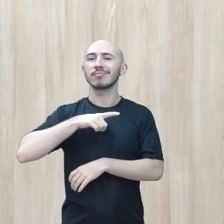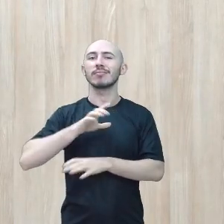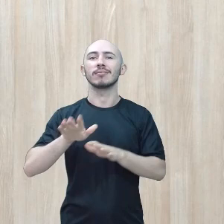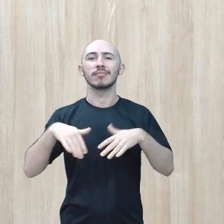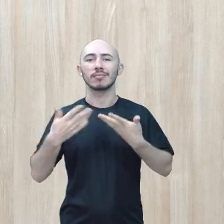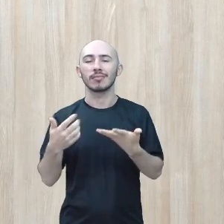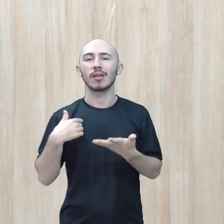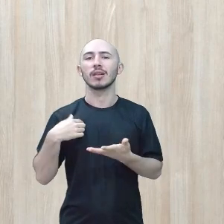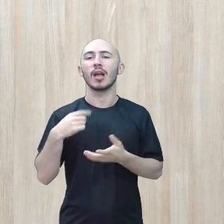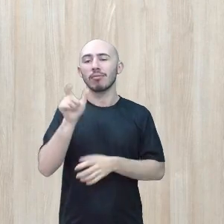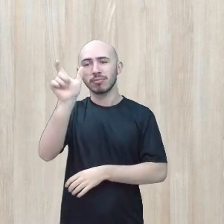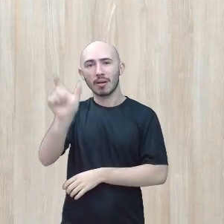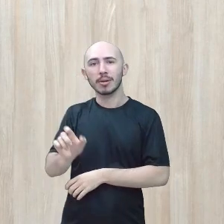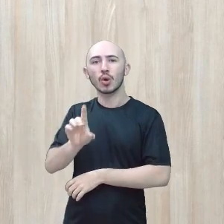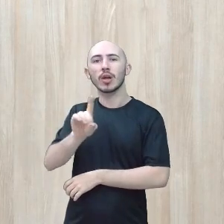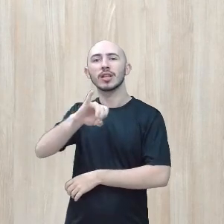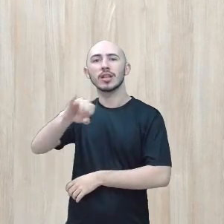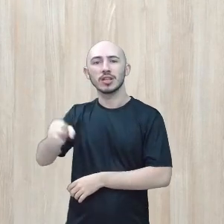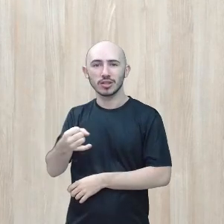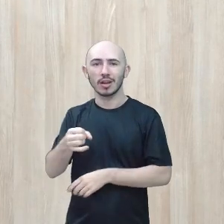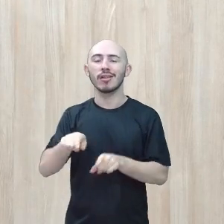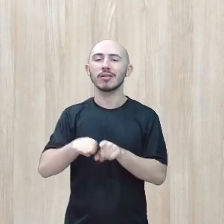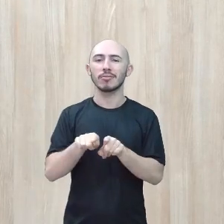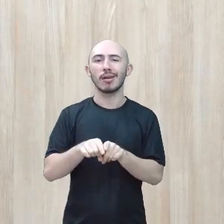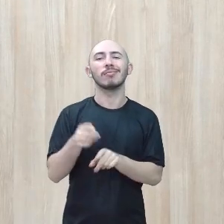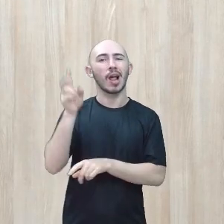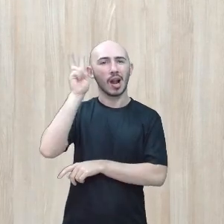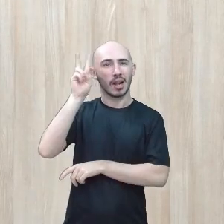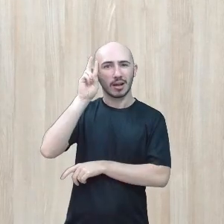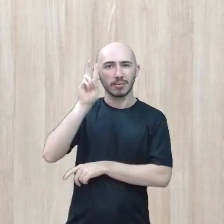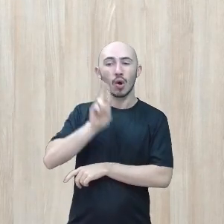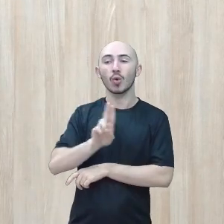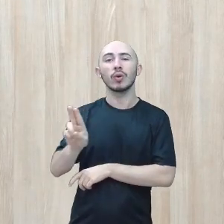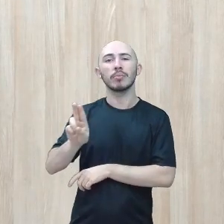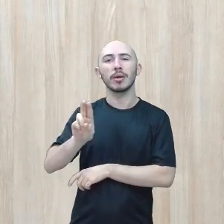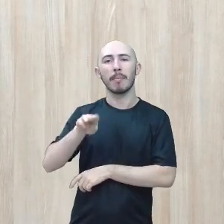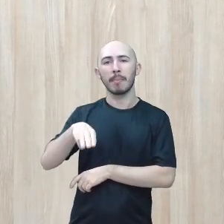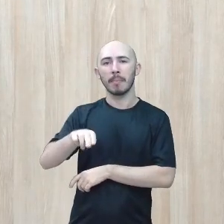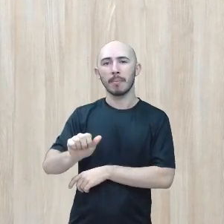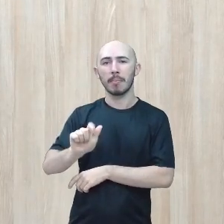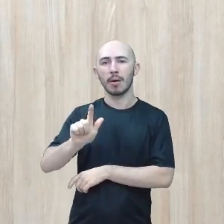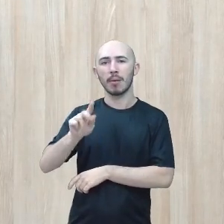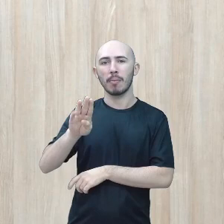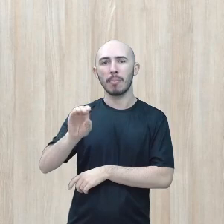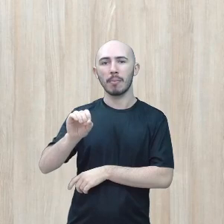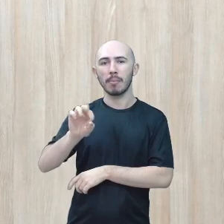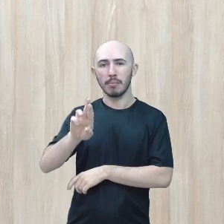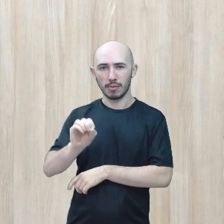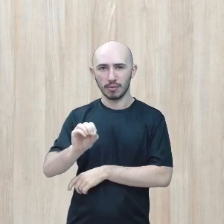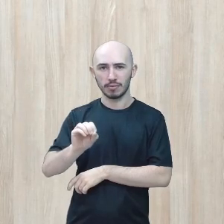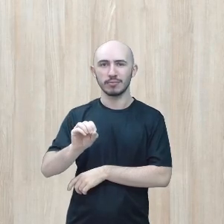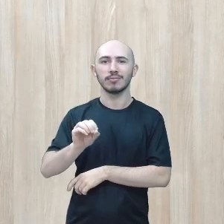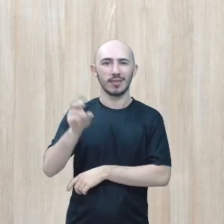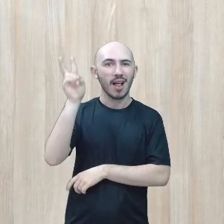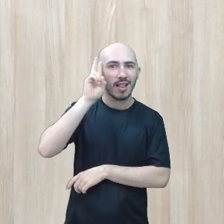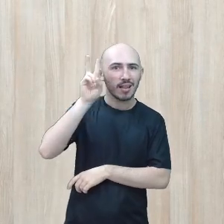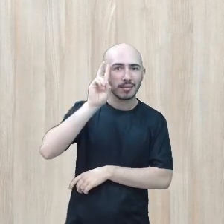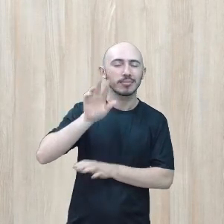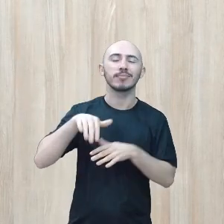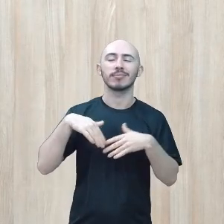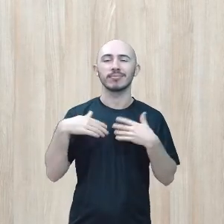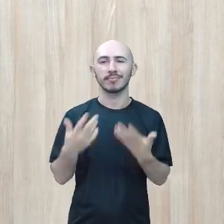dos DJs, né? A gente falou até do DJ Marlboro. Lembra, né? Acho que sim. Espero que lembre,